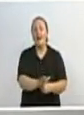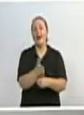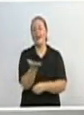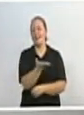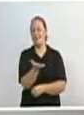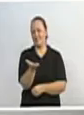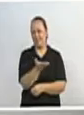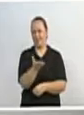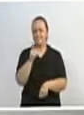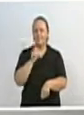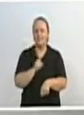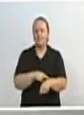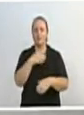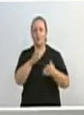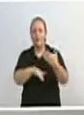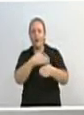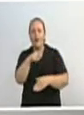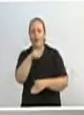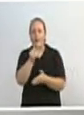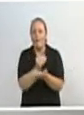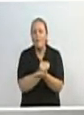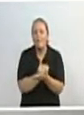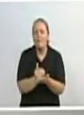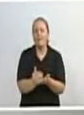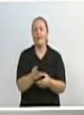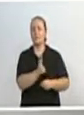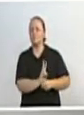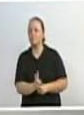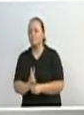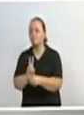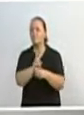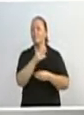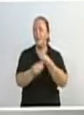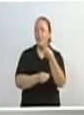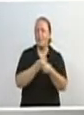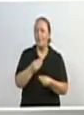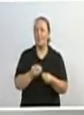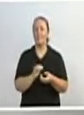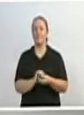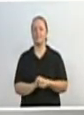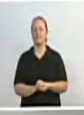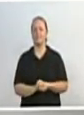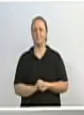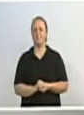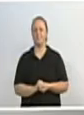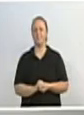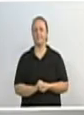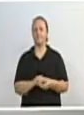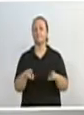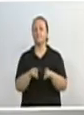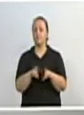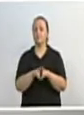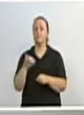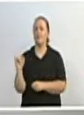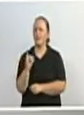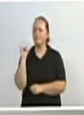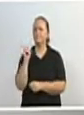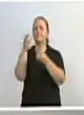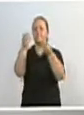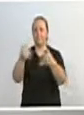no ato da formação ou da fiscalização do seu pequeno negócio. E eu faço questão de falar isso porque certamente